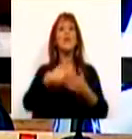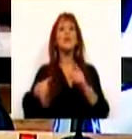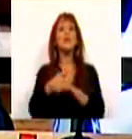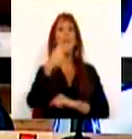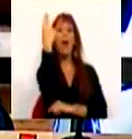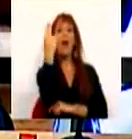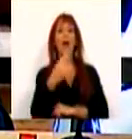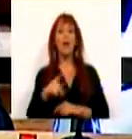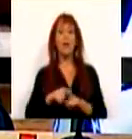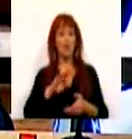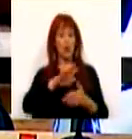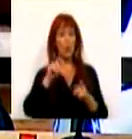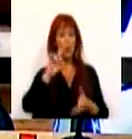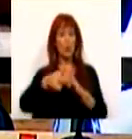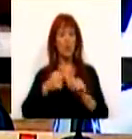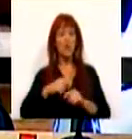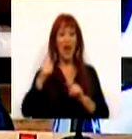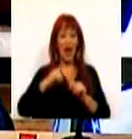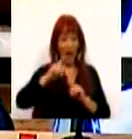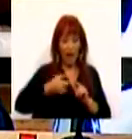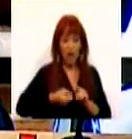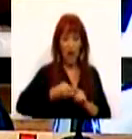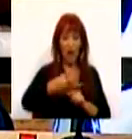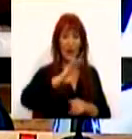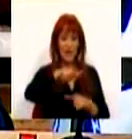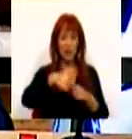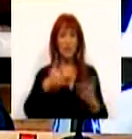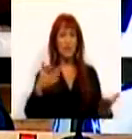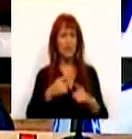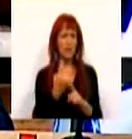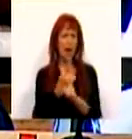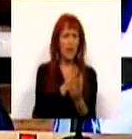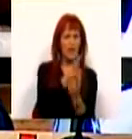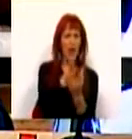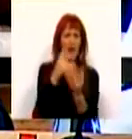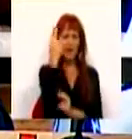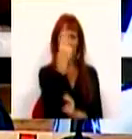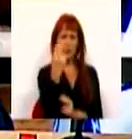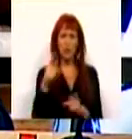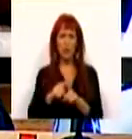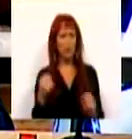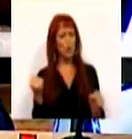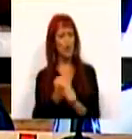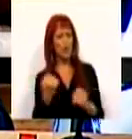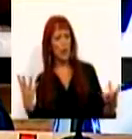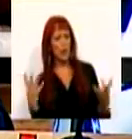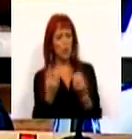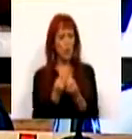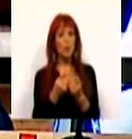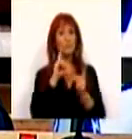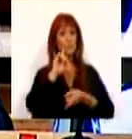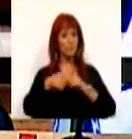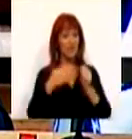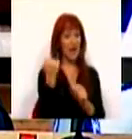das Artes. É um projeto para os próximos anos e que envolve, dentro das várias áreas artísticas, um trabalho conjunto